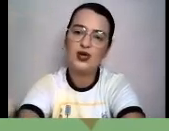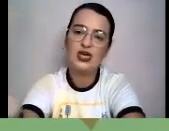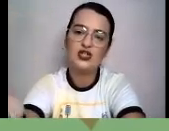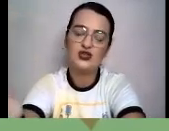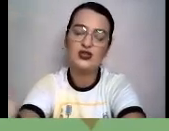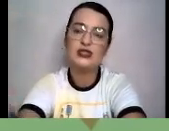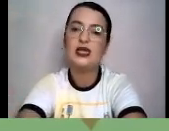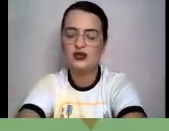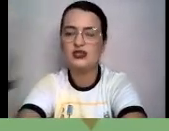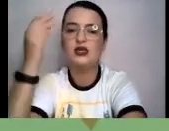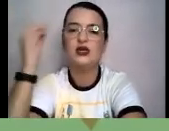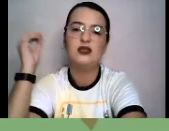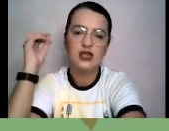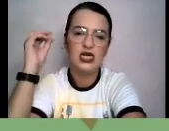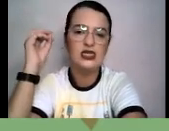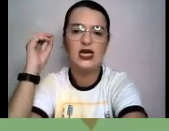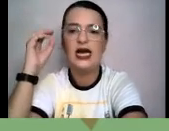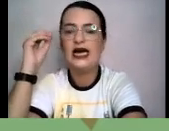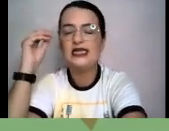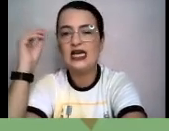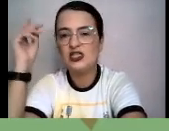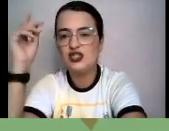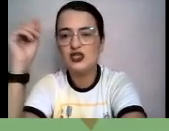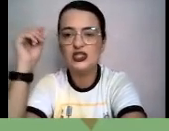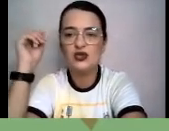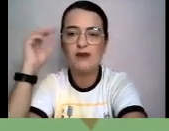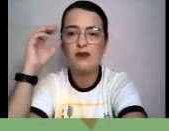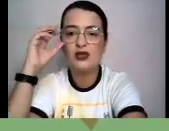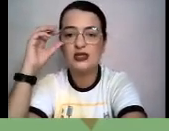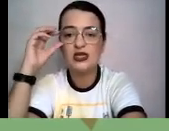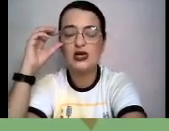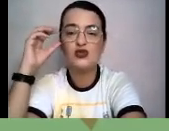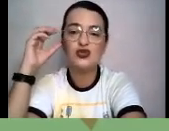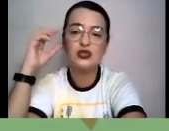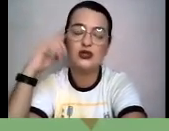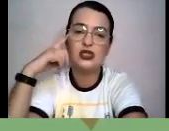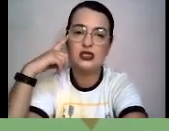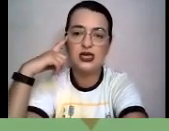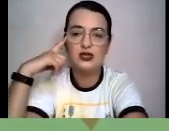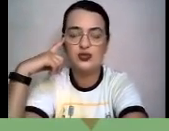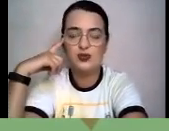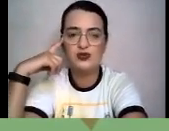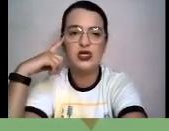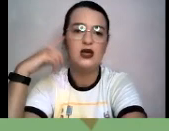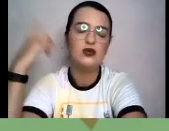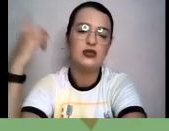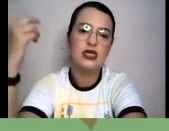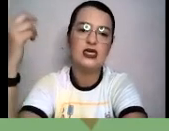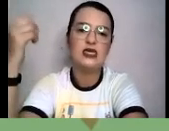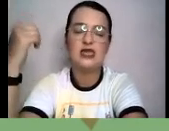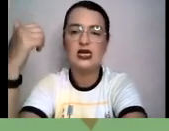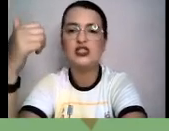só por questões religiosas. 3, as religiões não têm importância na construção da identidade dos povos.